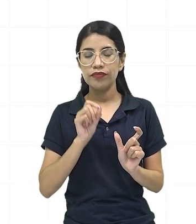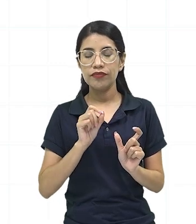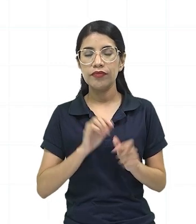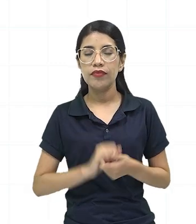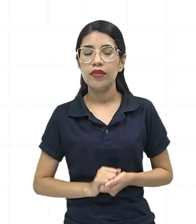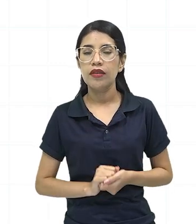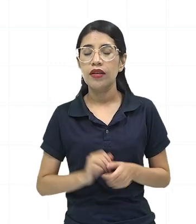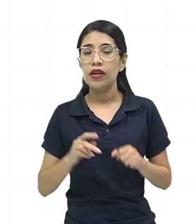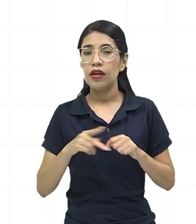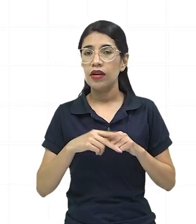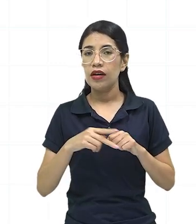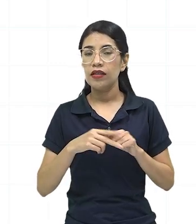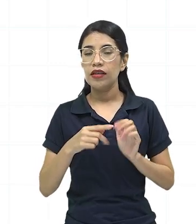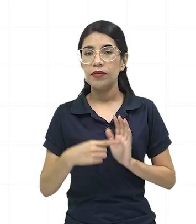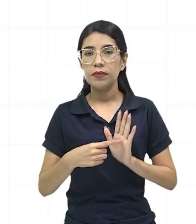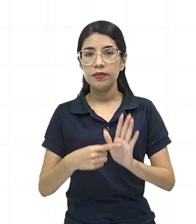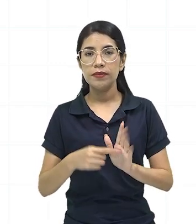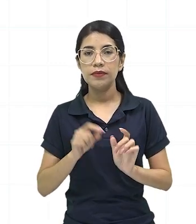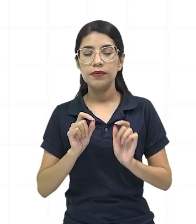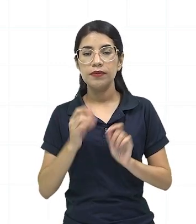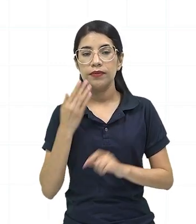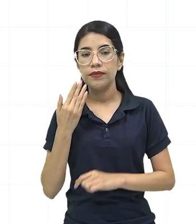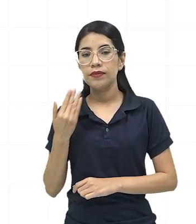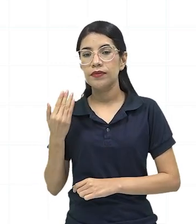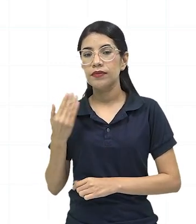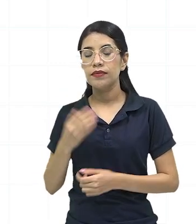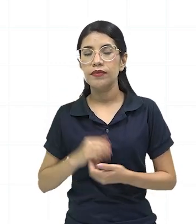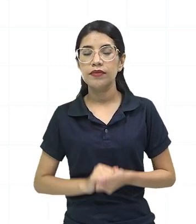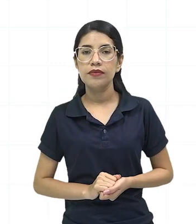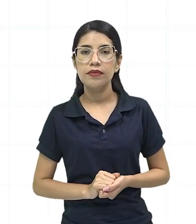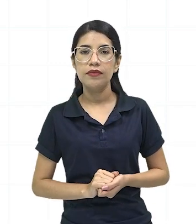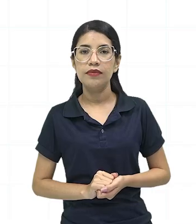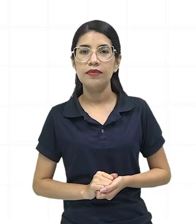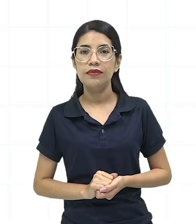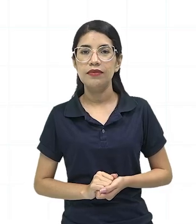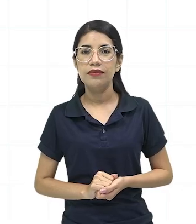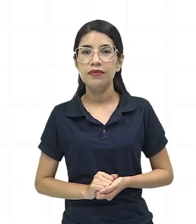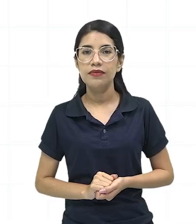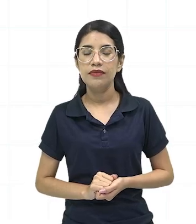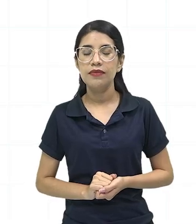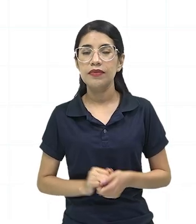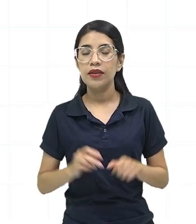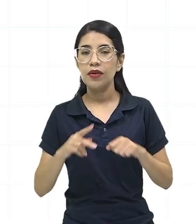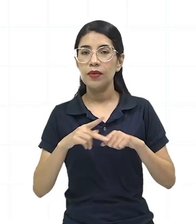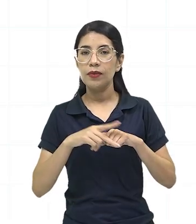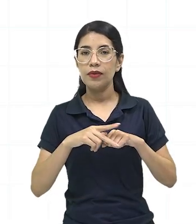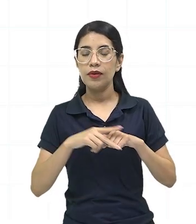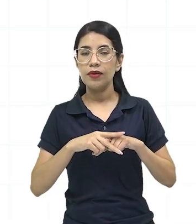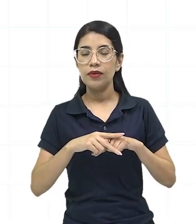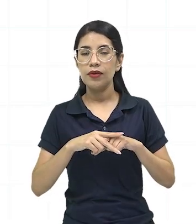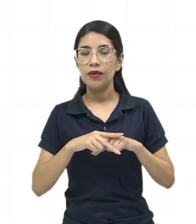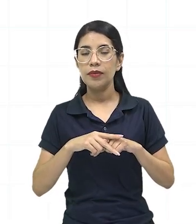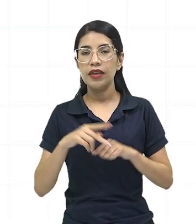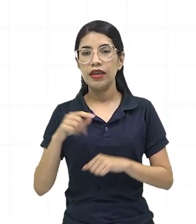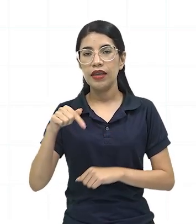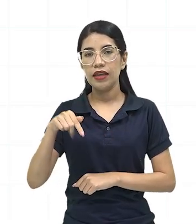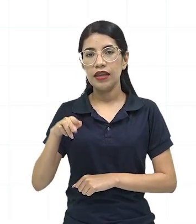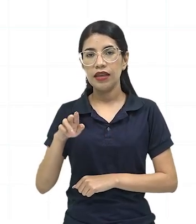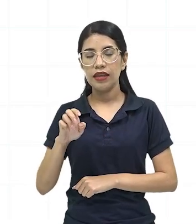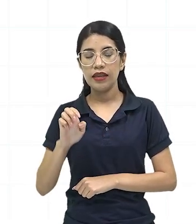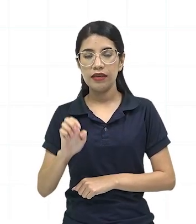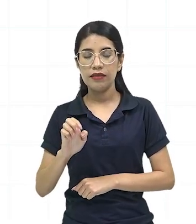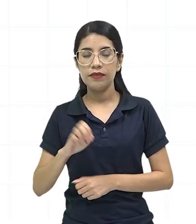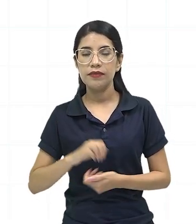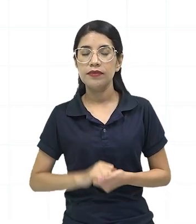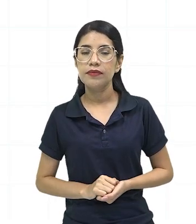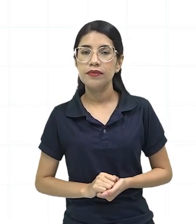aí que está sendo apresentado para vocês é o quê? É o pronome relativo que. O